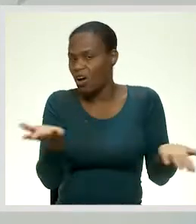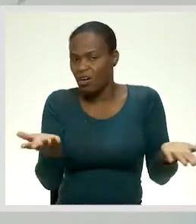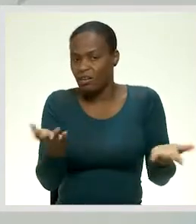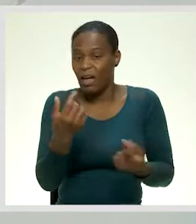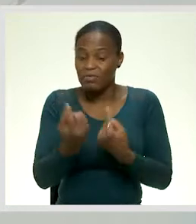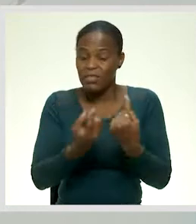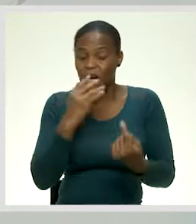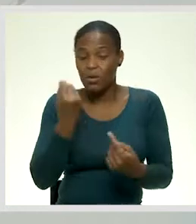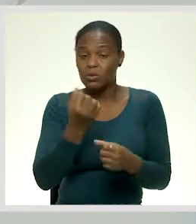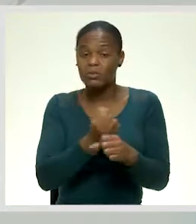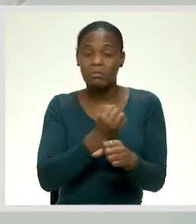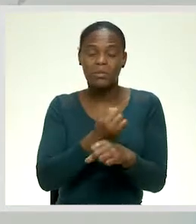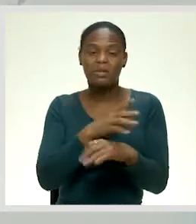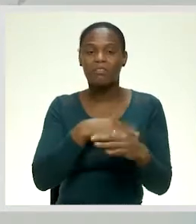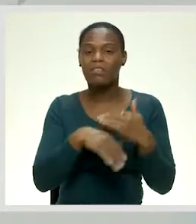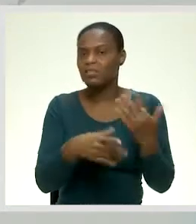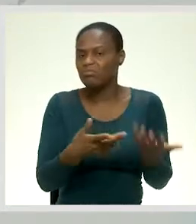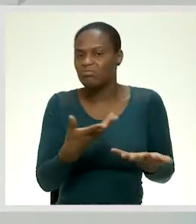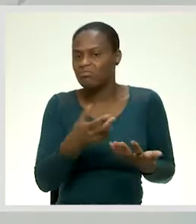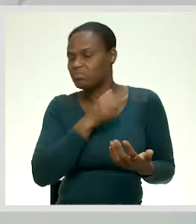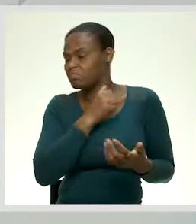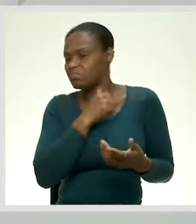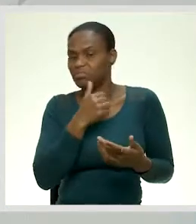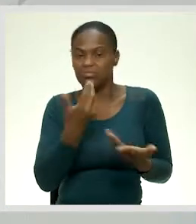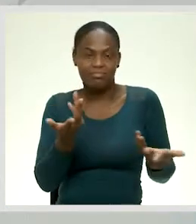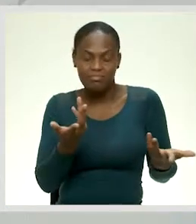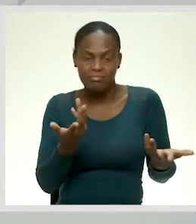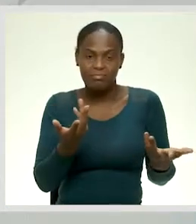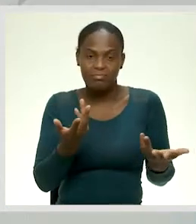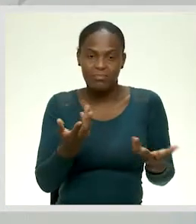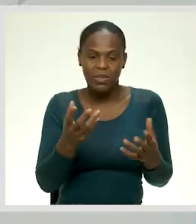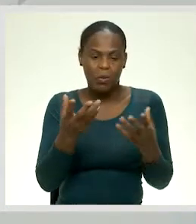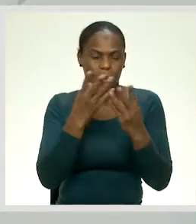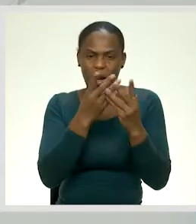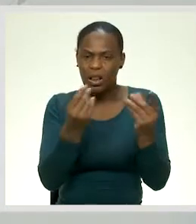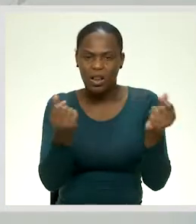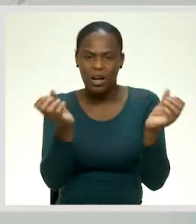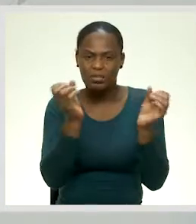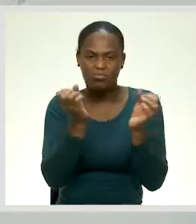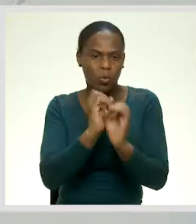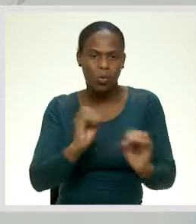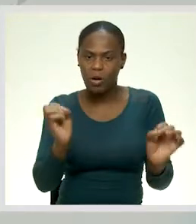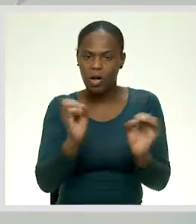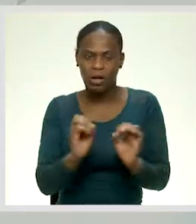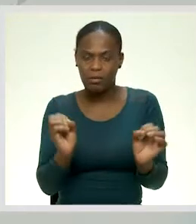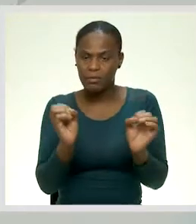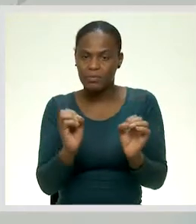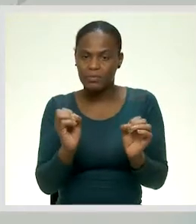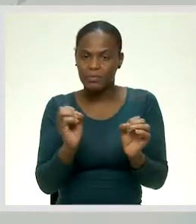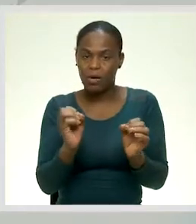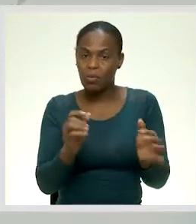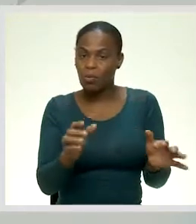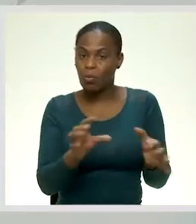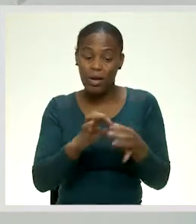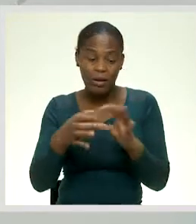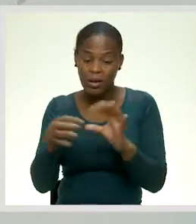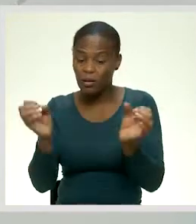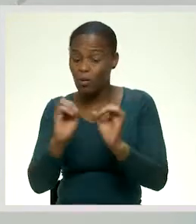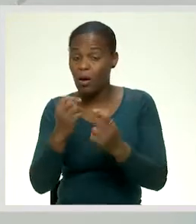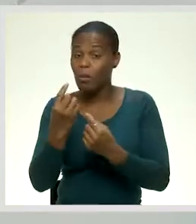façam por fazer. Não há aquela qualidade, coerência. Por isso, muita atenção e muito